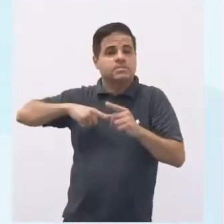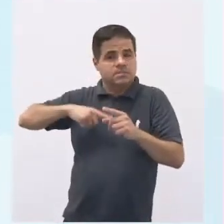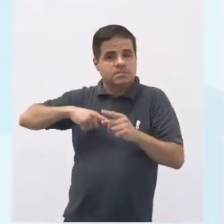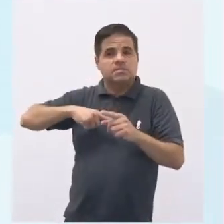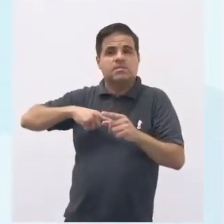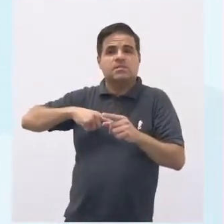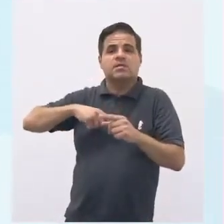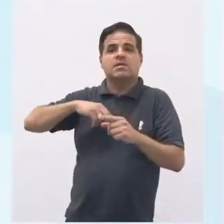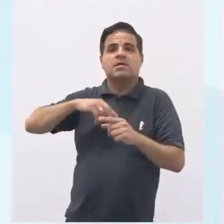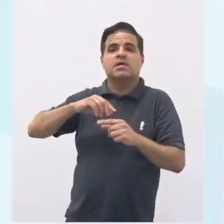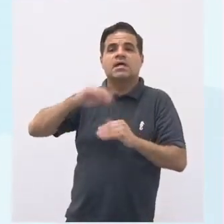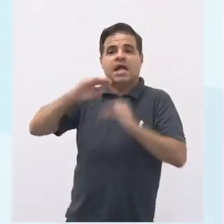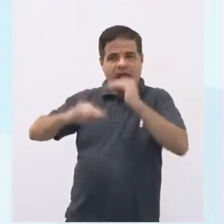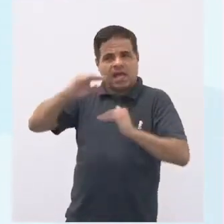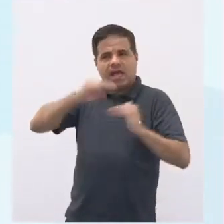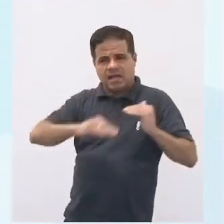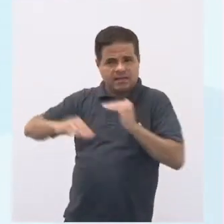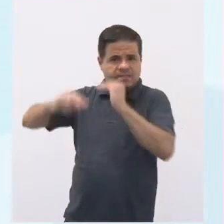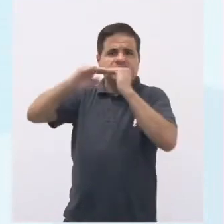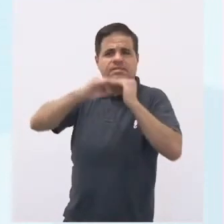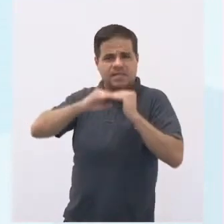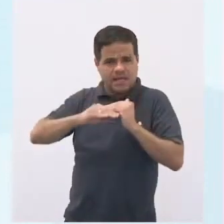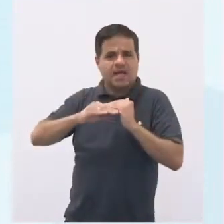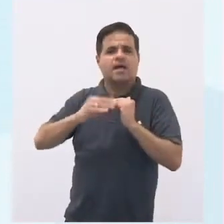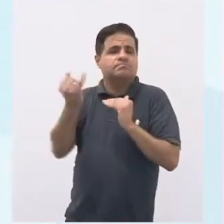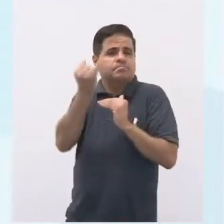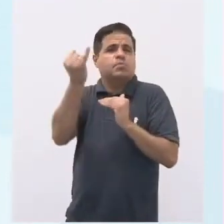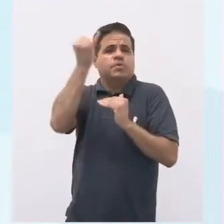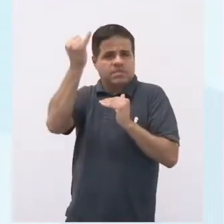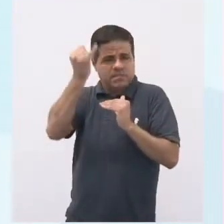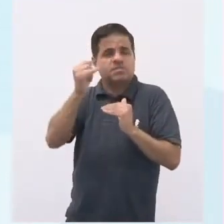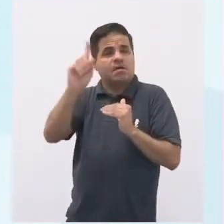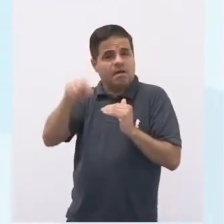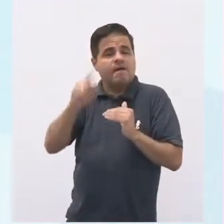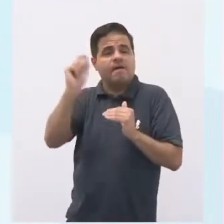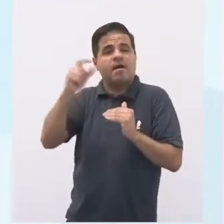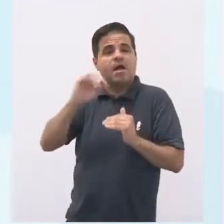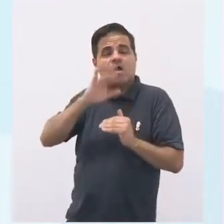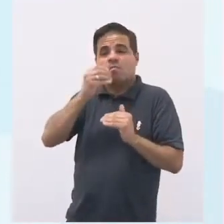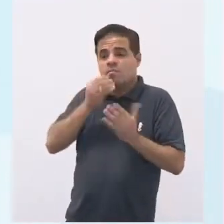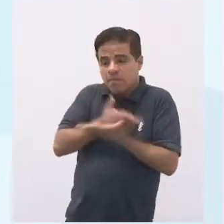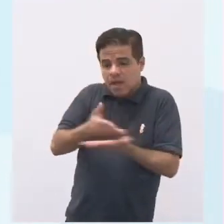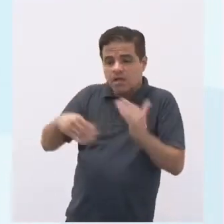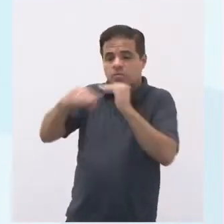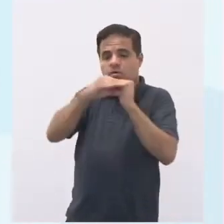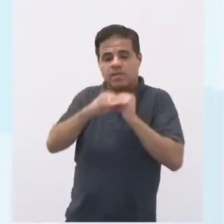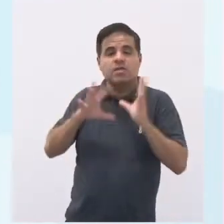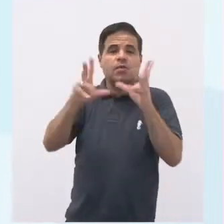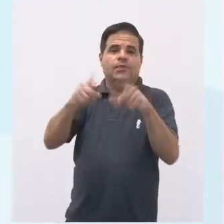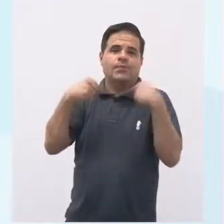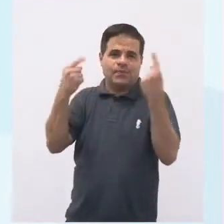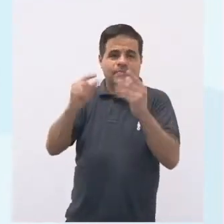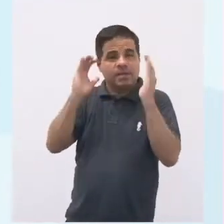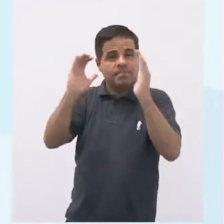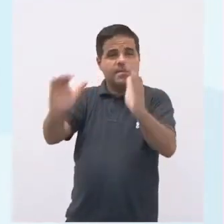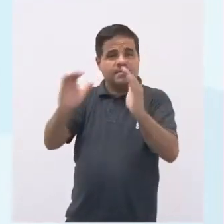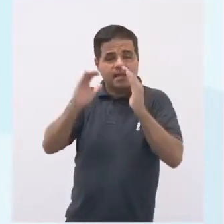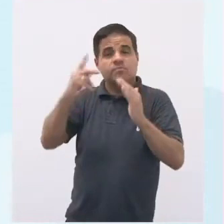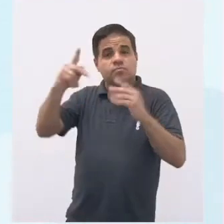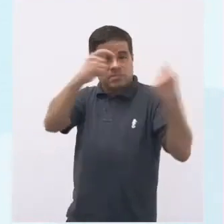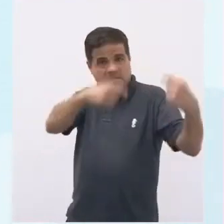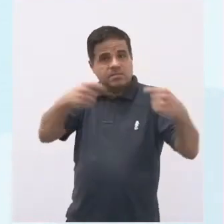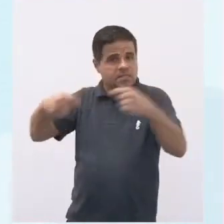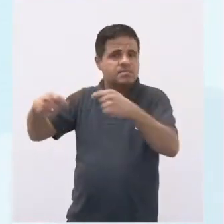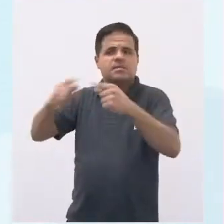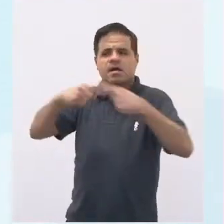aí a equidade, como a gente já falou aqui, né, é muito importante, que é oportunizar a igualdade a todos, respeitando as suas